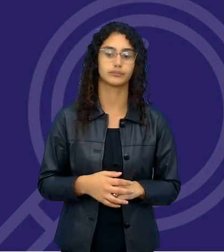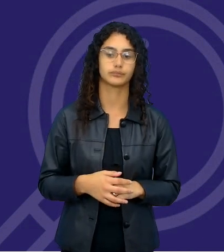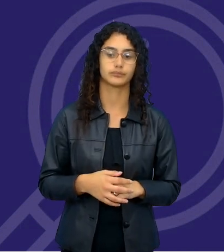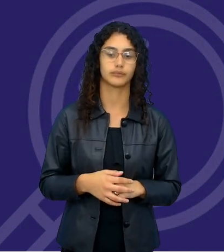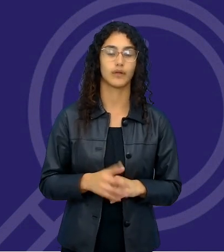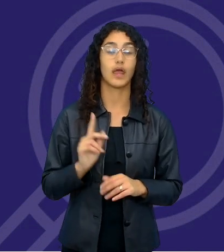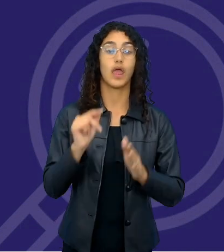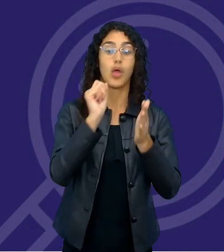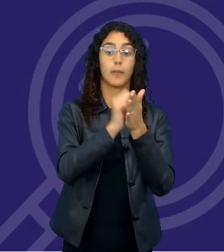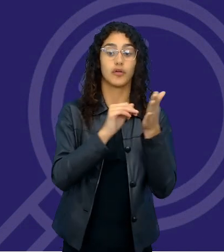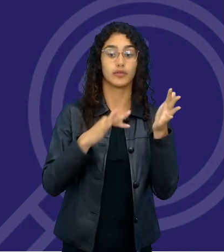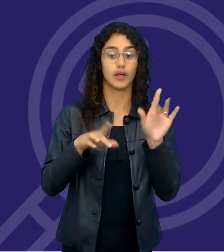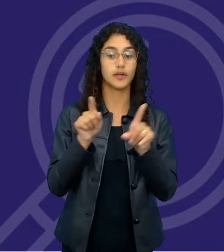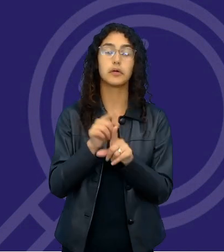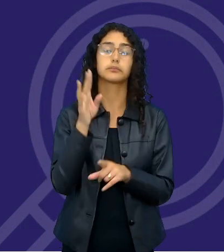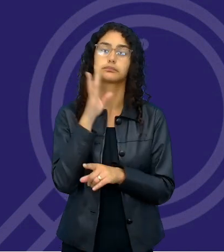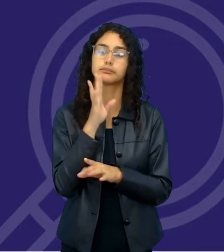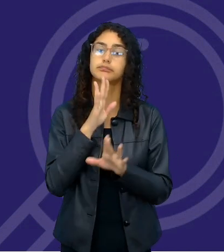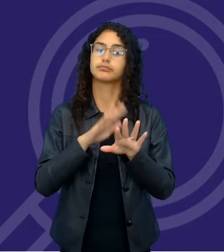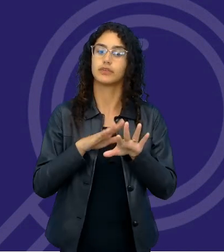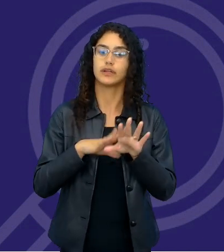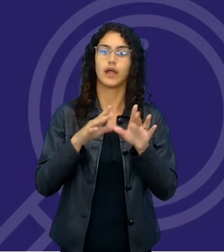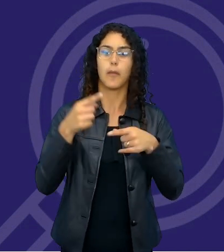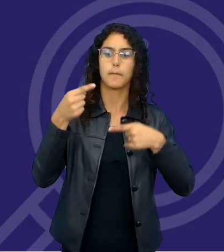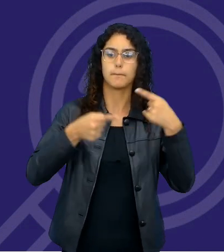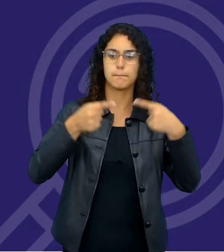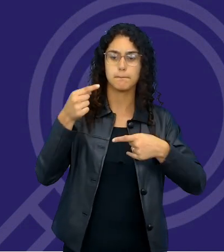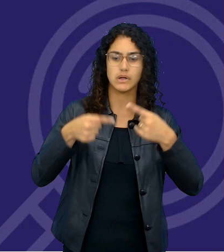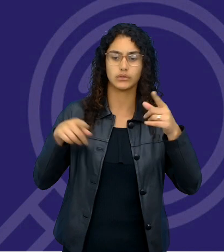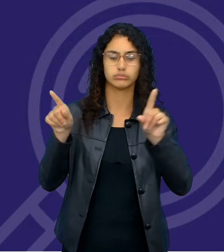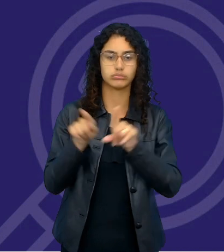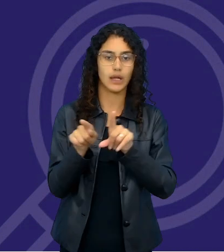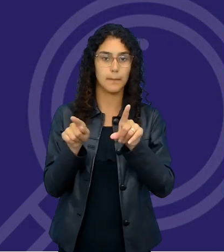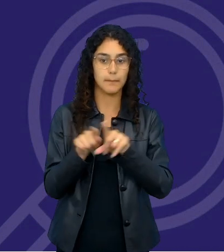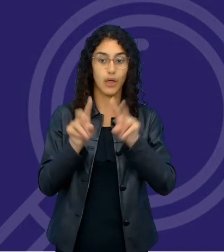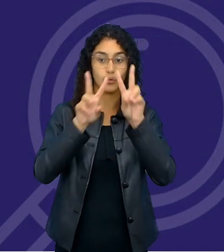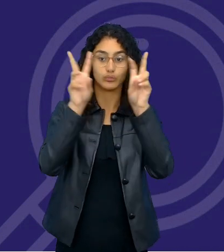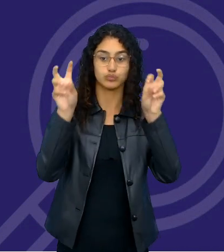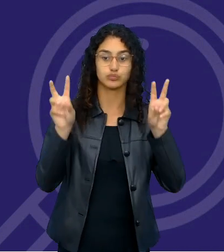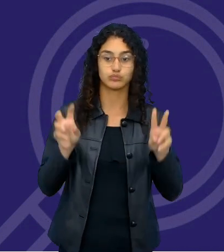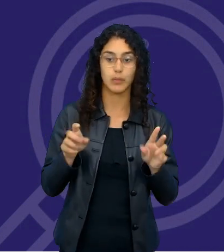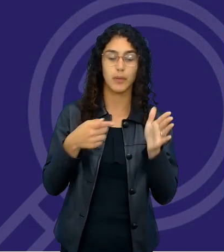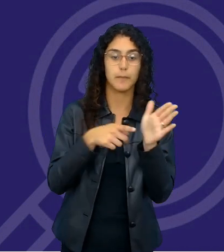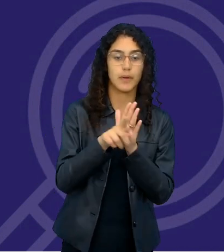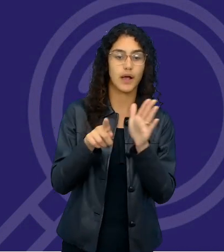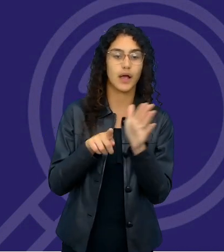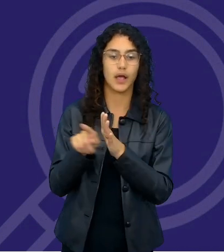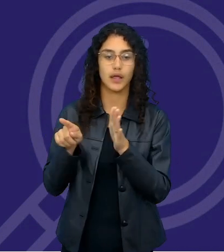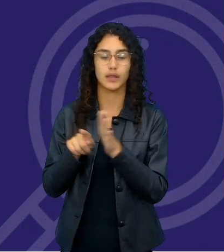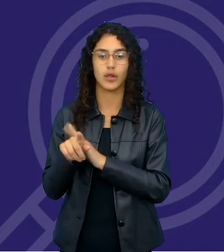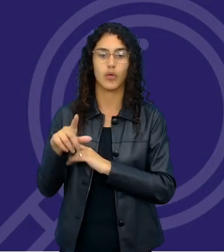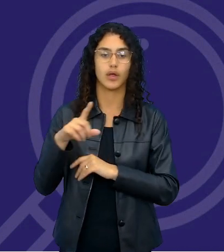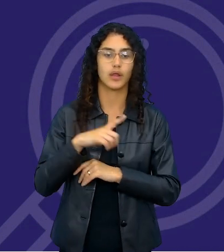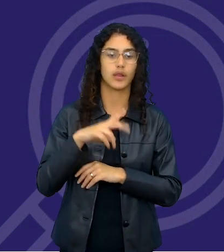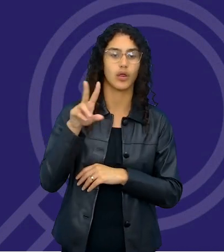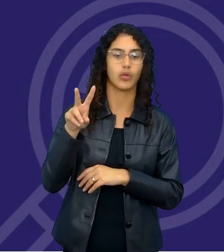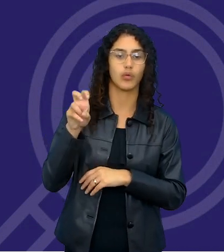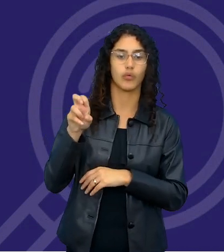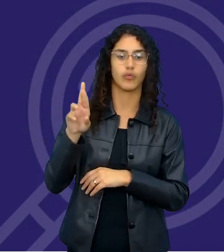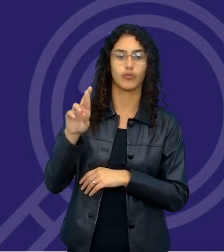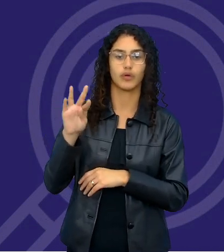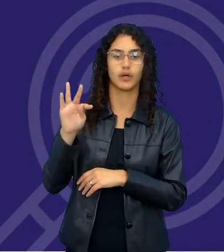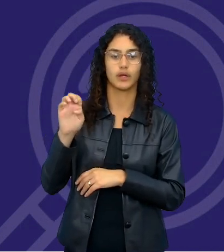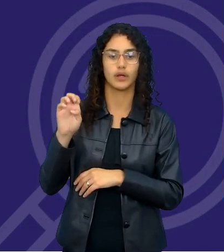uma atividade também super bacana, que está discutindo sobre as questões da classe dos vertebrados, né?